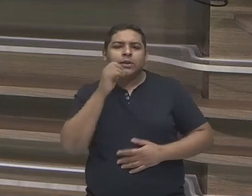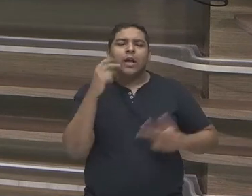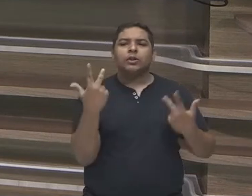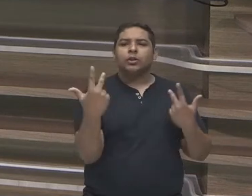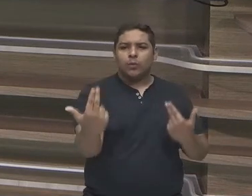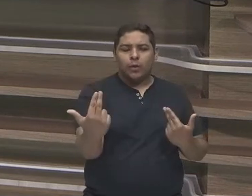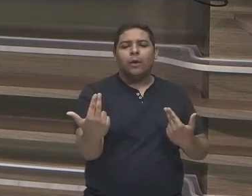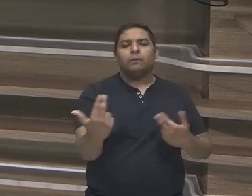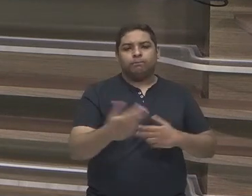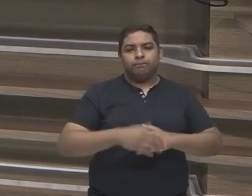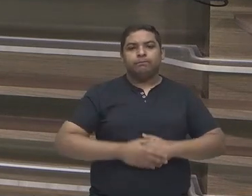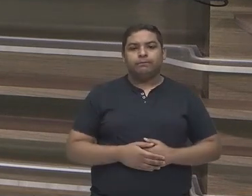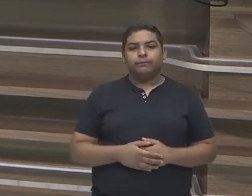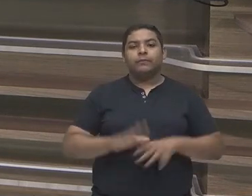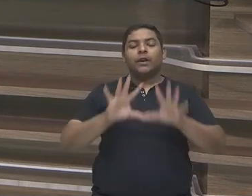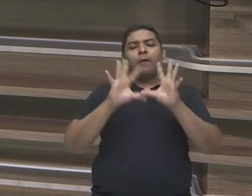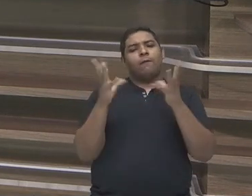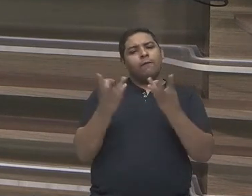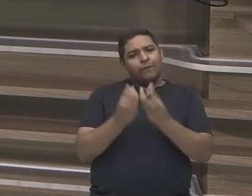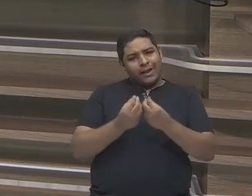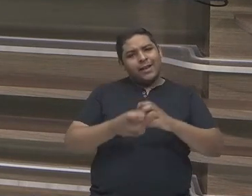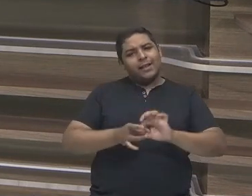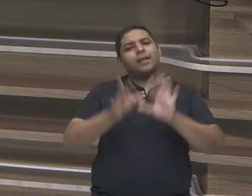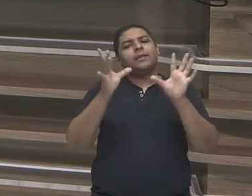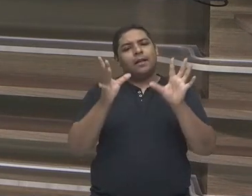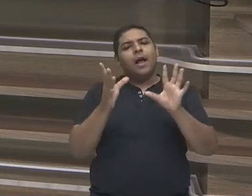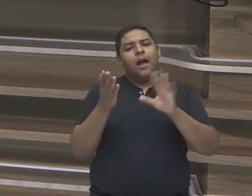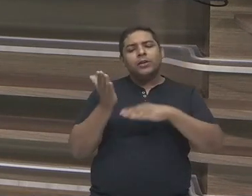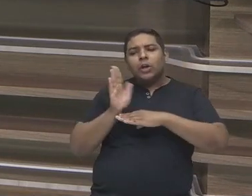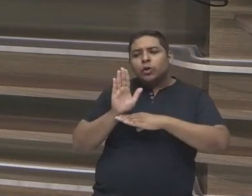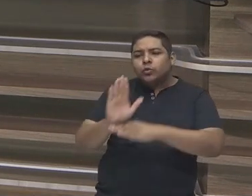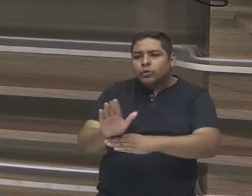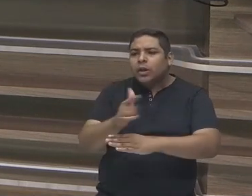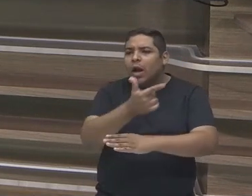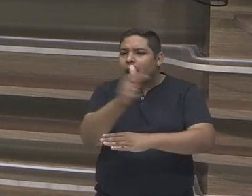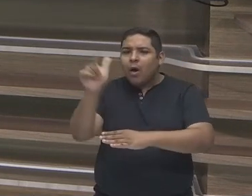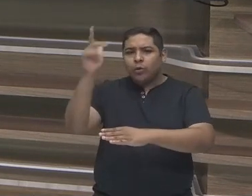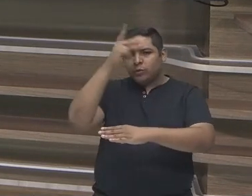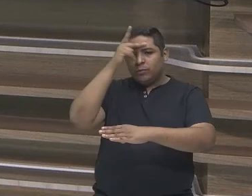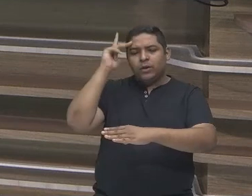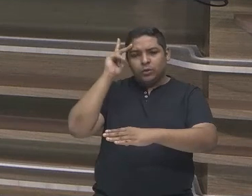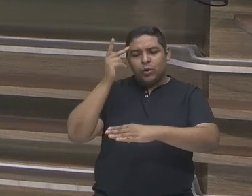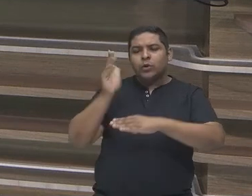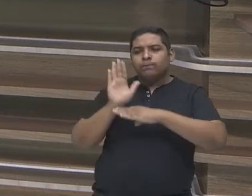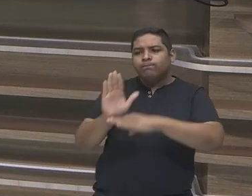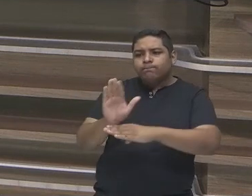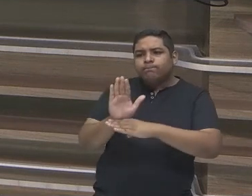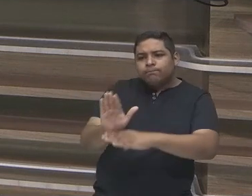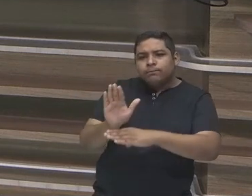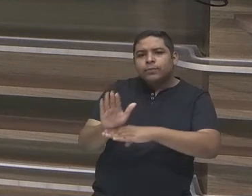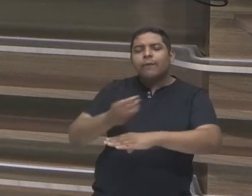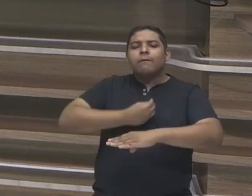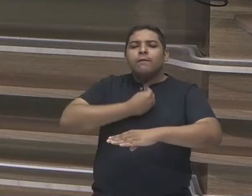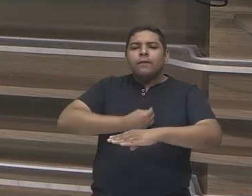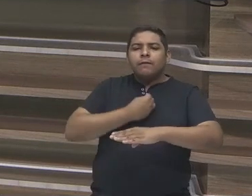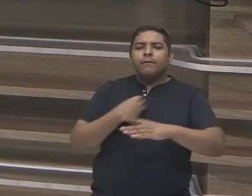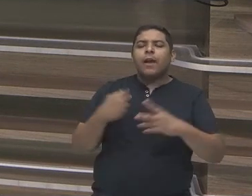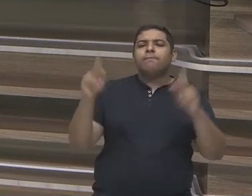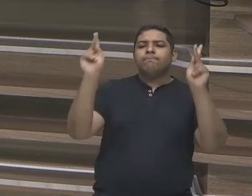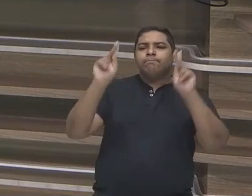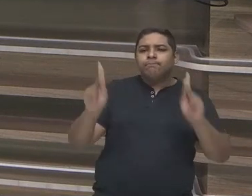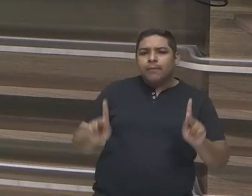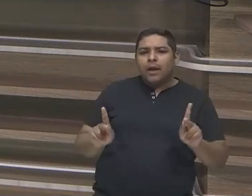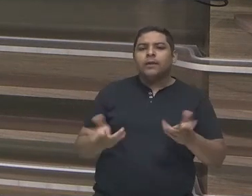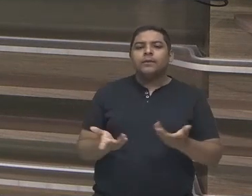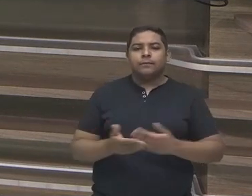a partir daí a fraternidade, que é justamente o ato de ajudar o outro, de contribuir com o outro, de viver harmoniosamente,